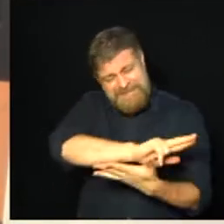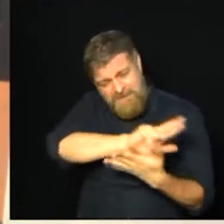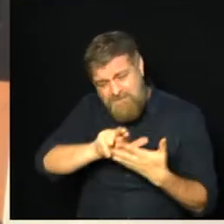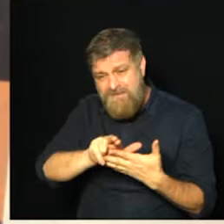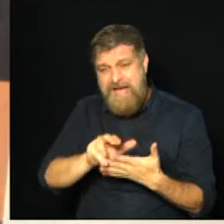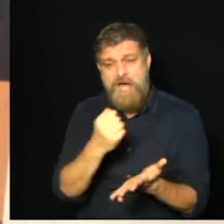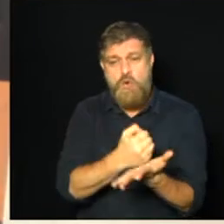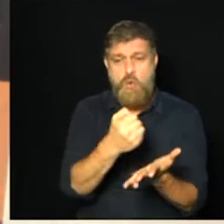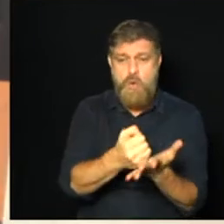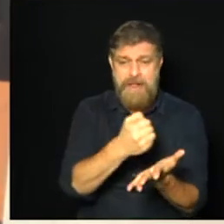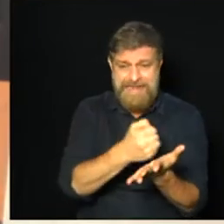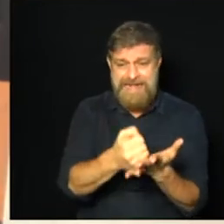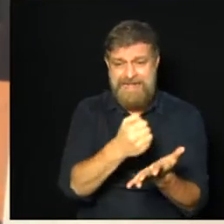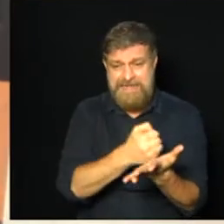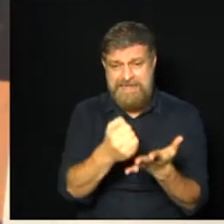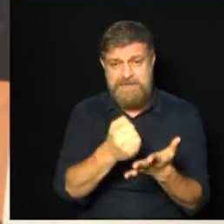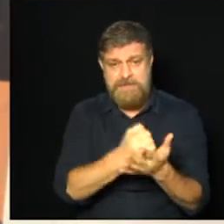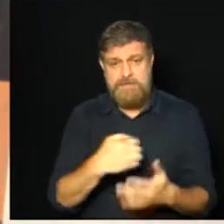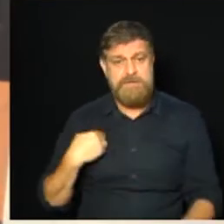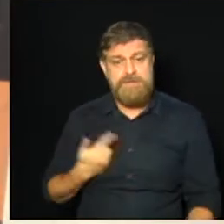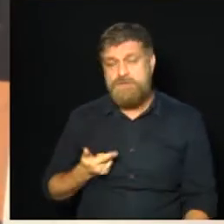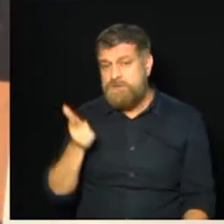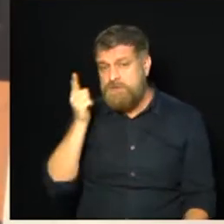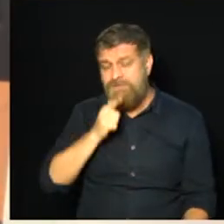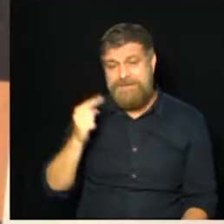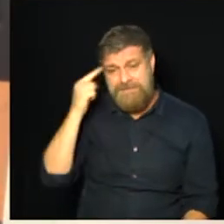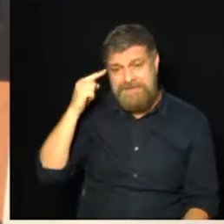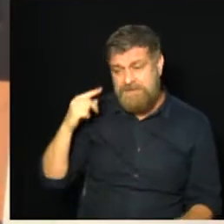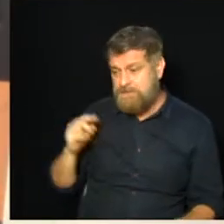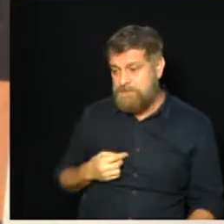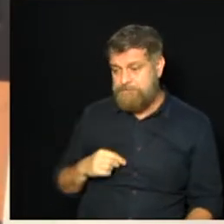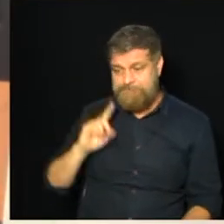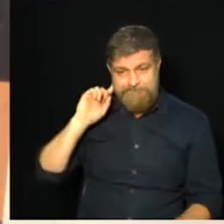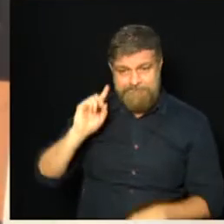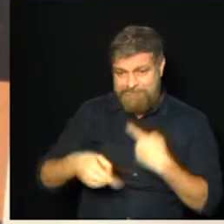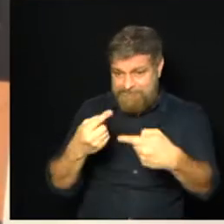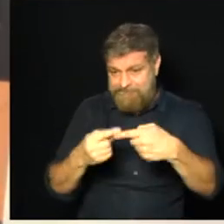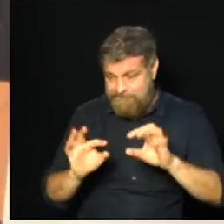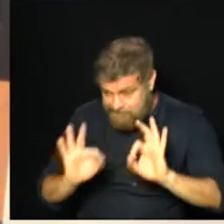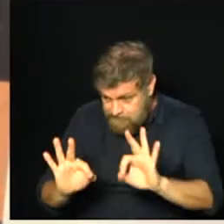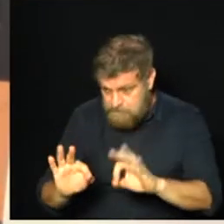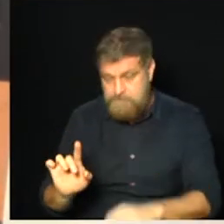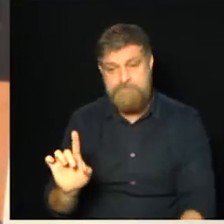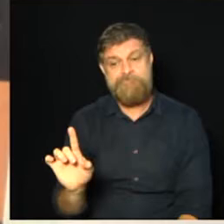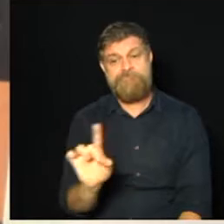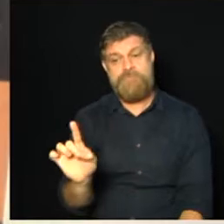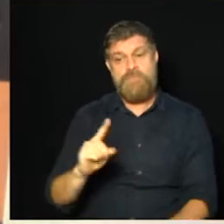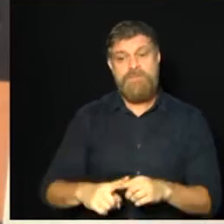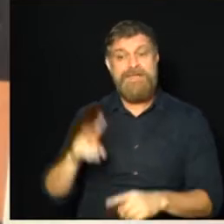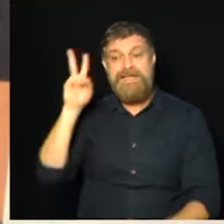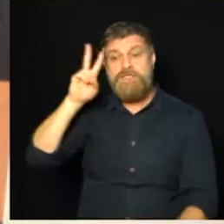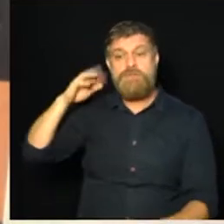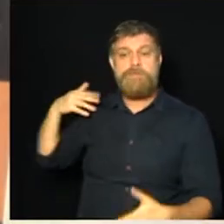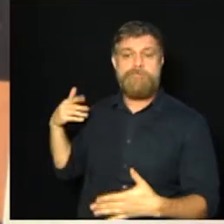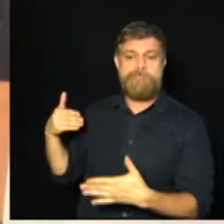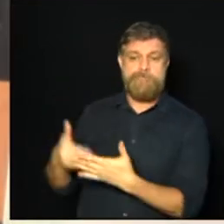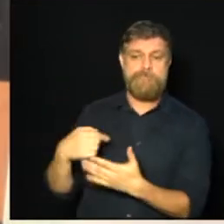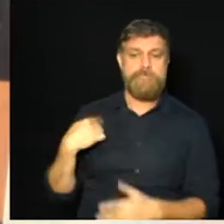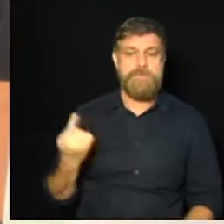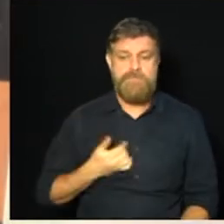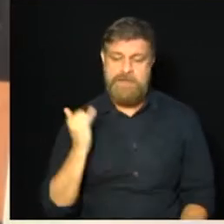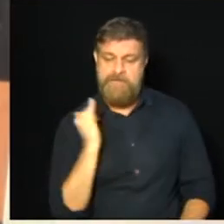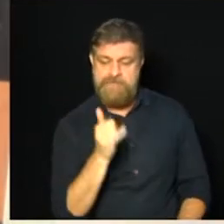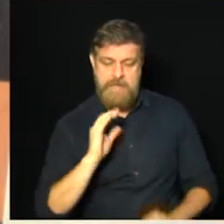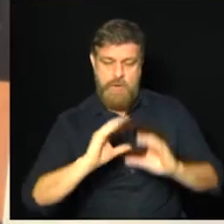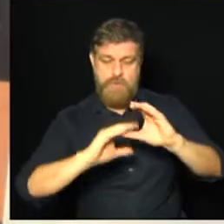e a gente não considera que houve um êxito. Por quê? E isso também é histórico, né? Por mais que a gente fale no concurso